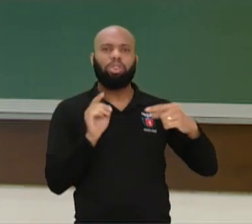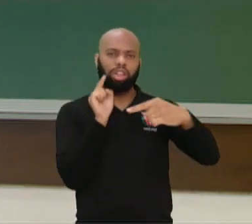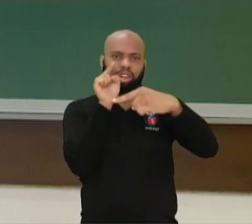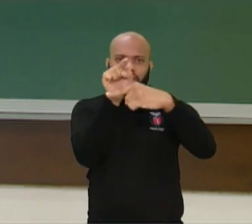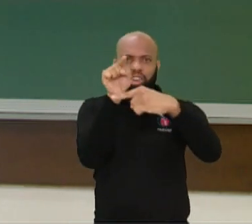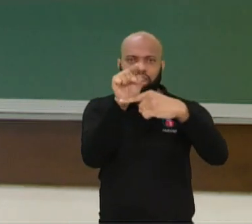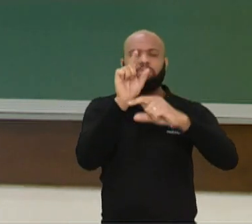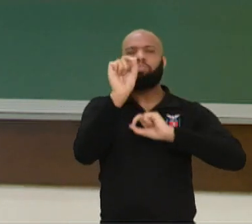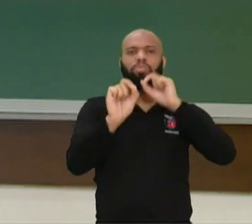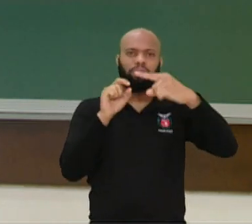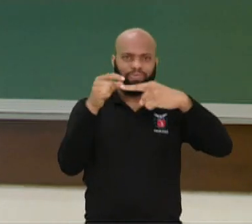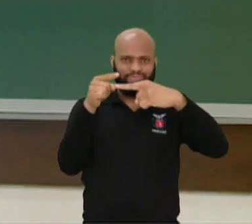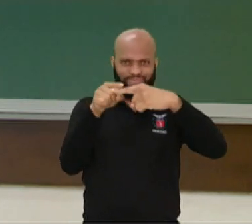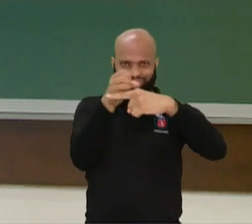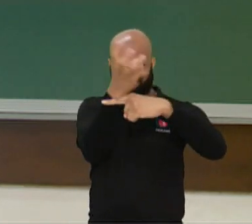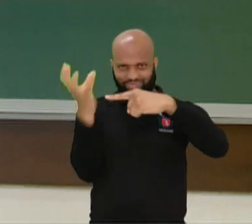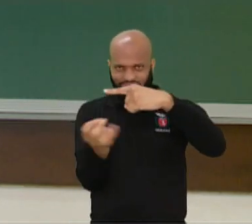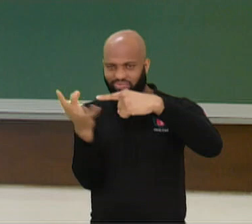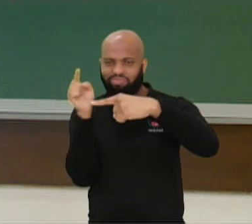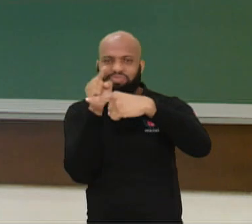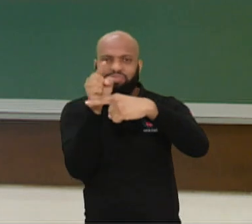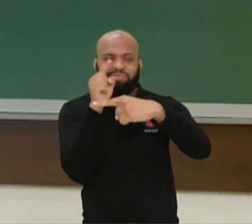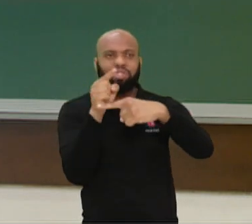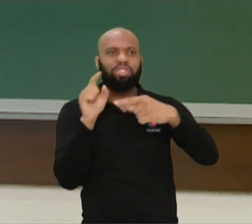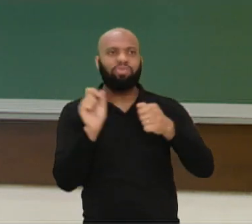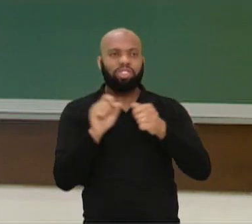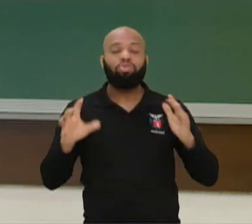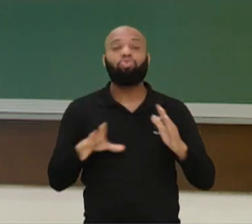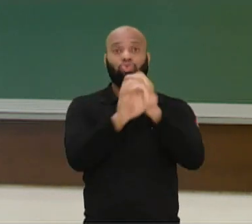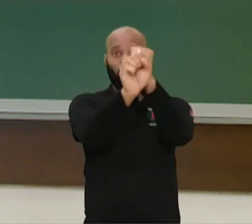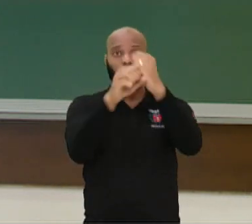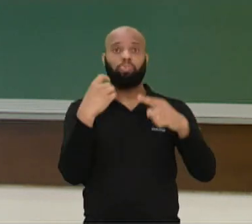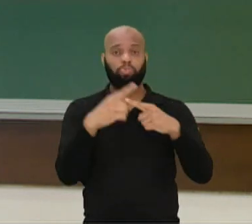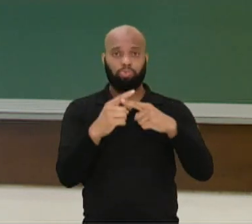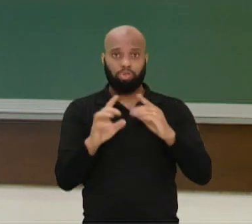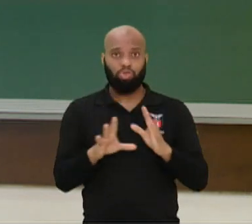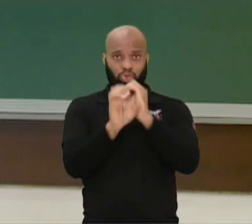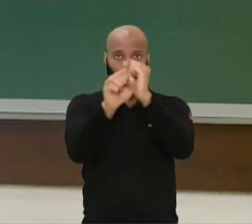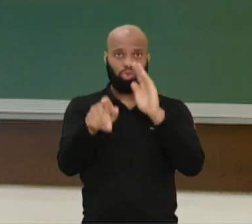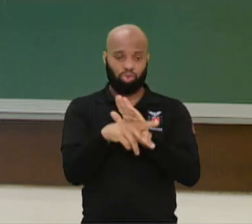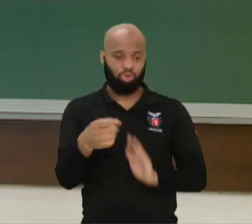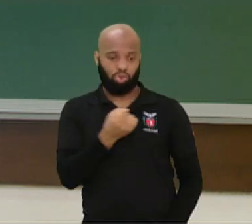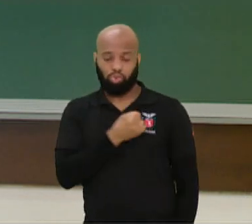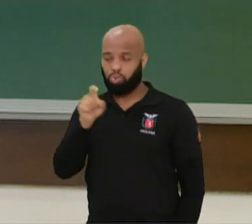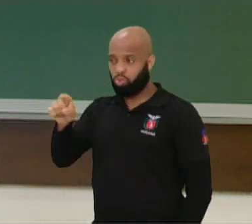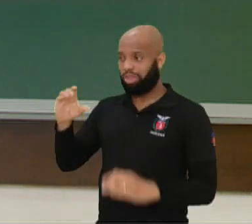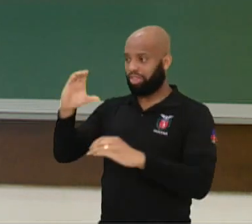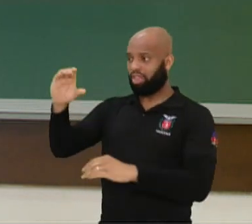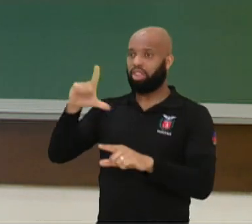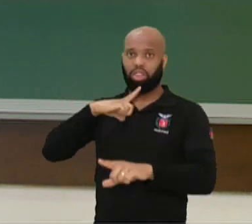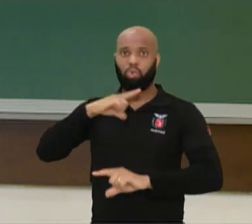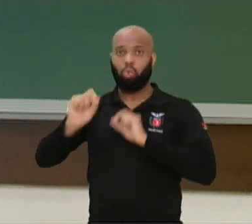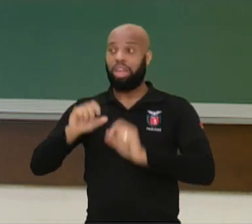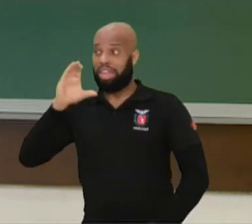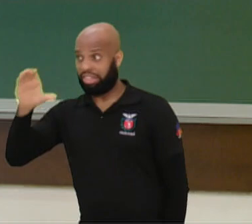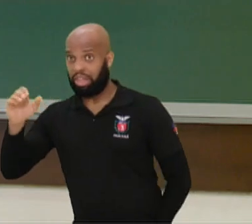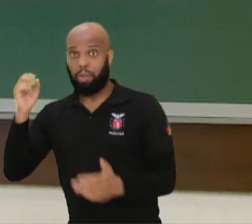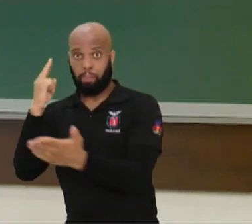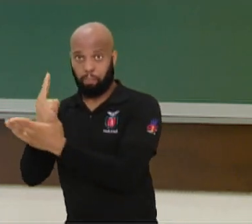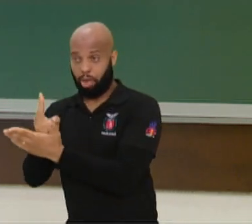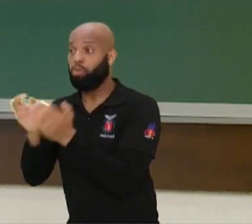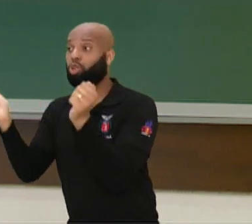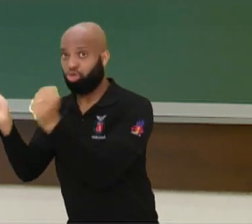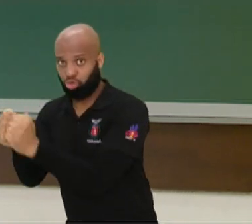eu vou somar. Lembra que na soma de números complexos, nós somamos parte real com parte real,